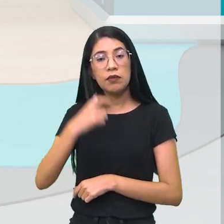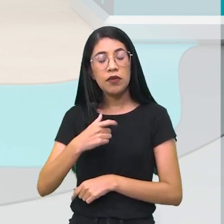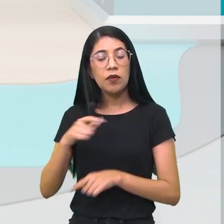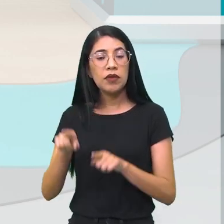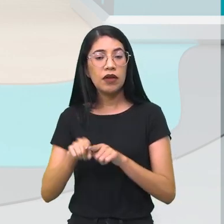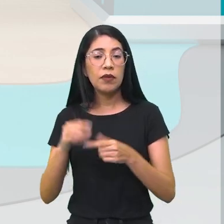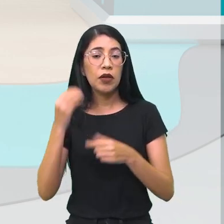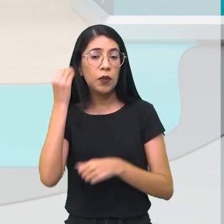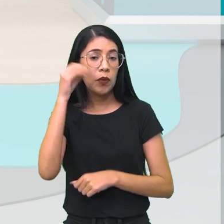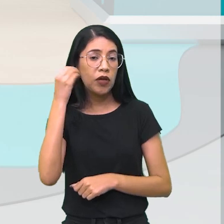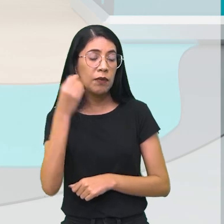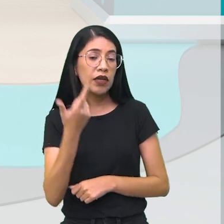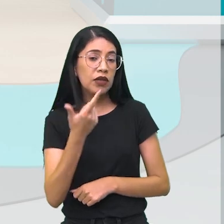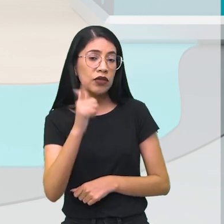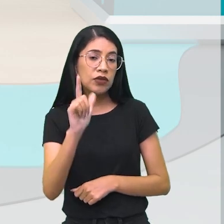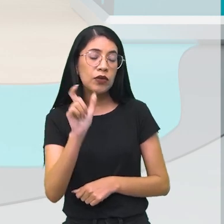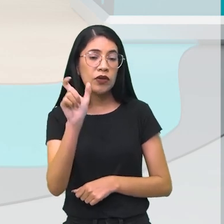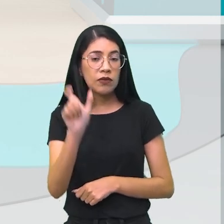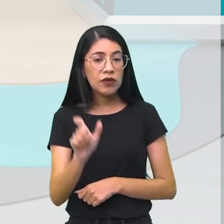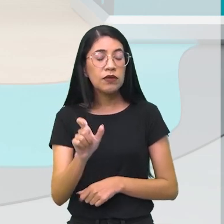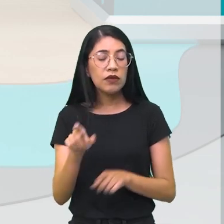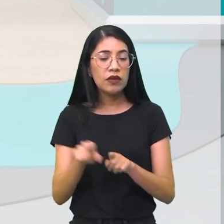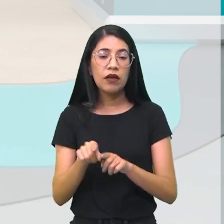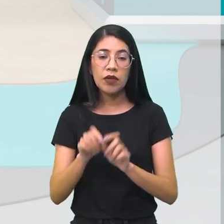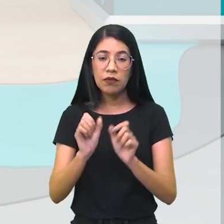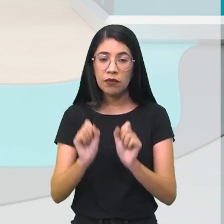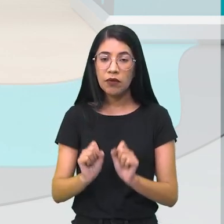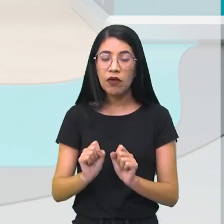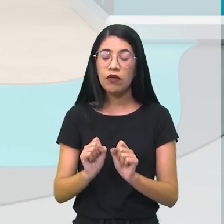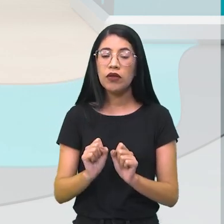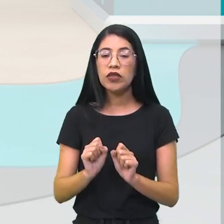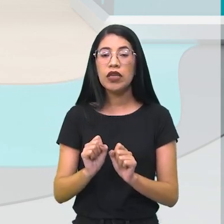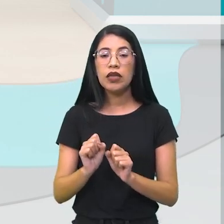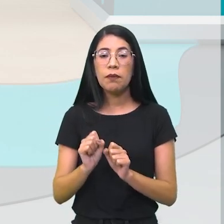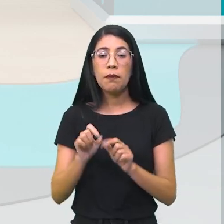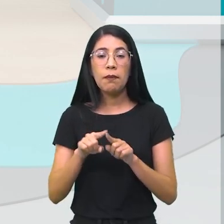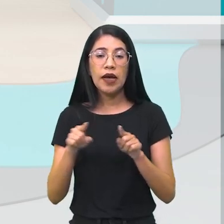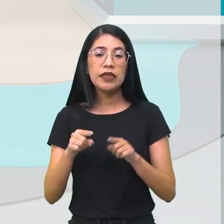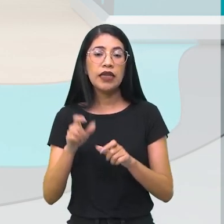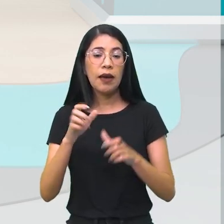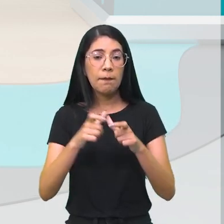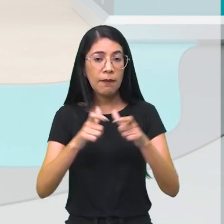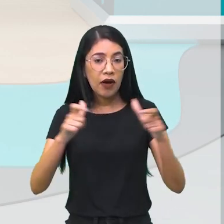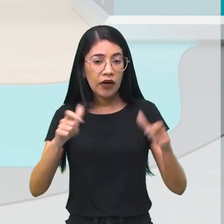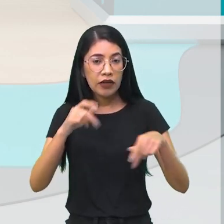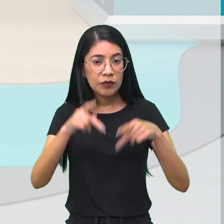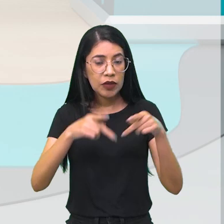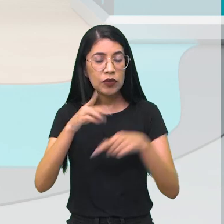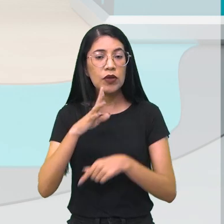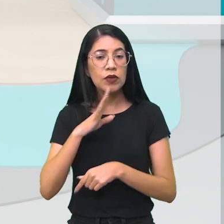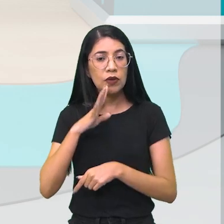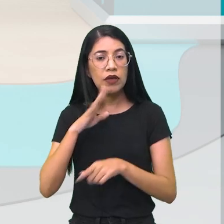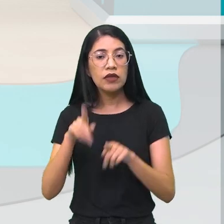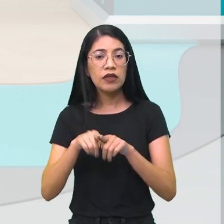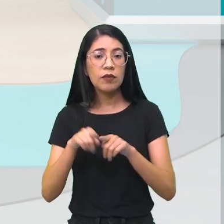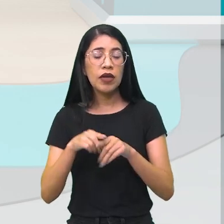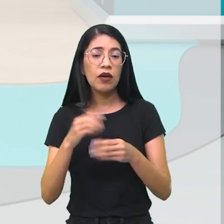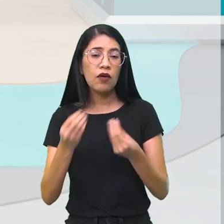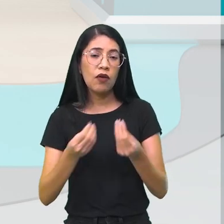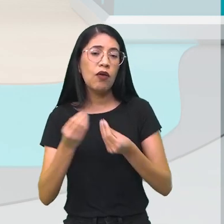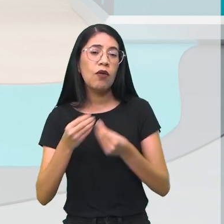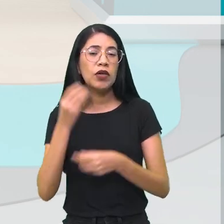ou experiência, né, de terceiros, que seja aí de conhecimento da grande população, né, de casos que